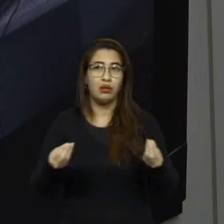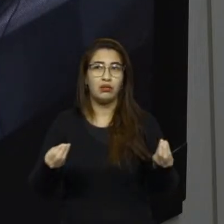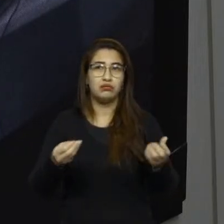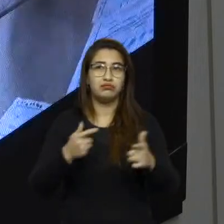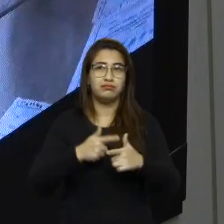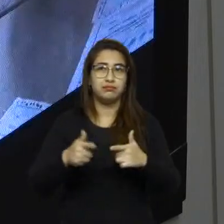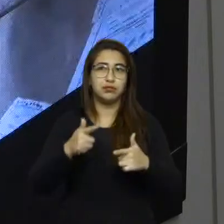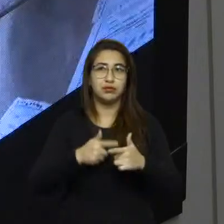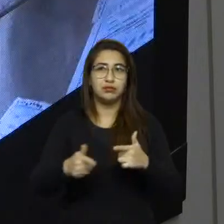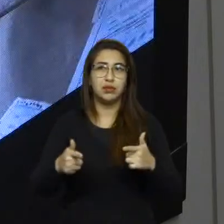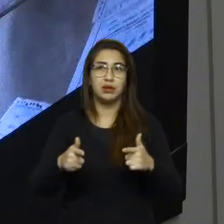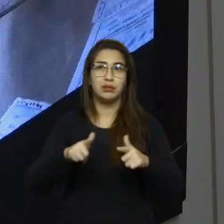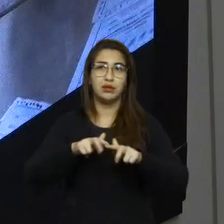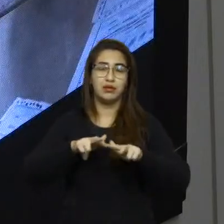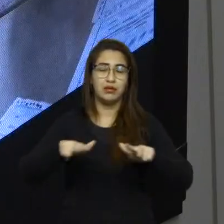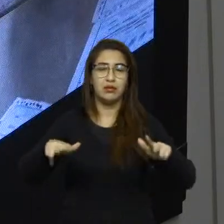outras